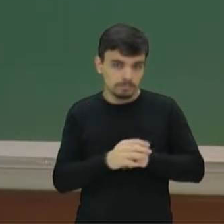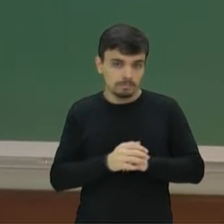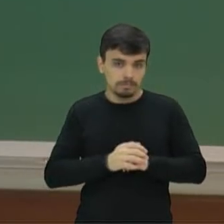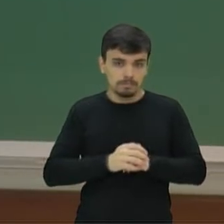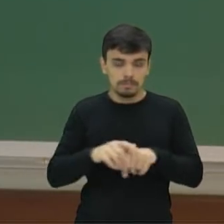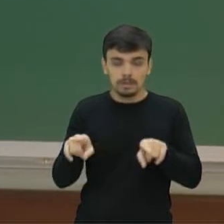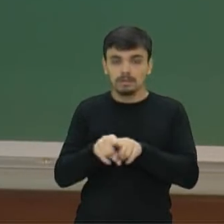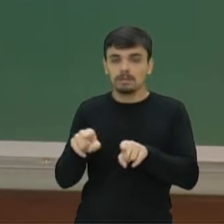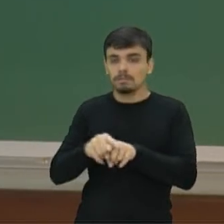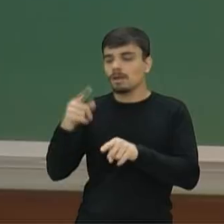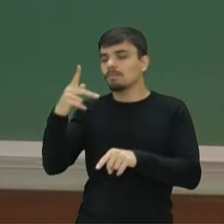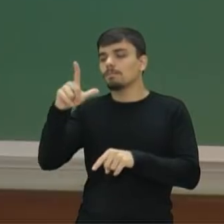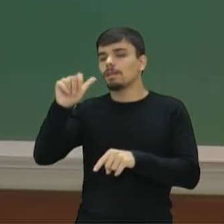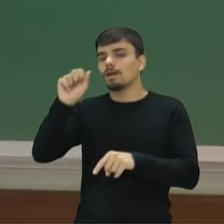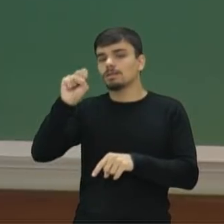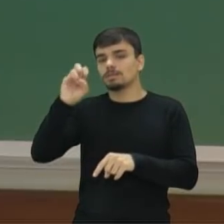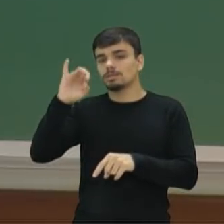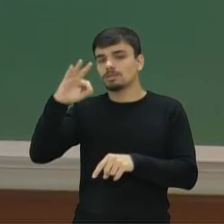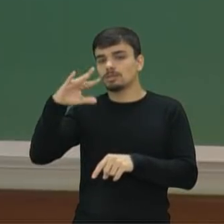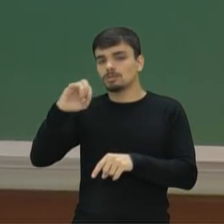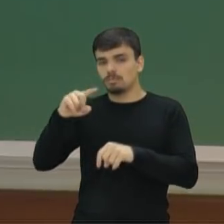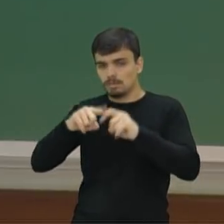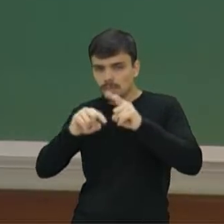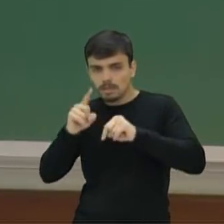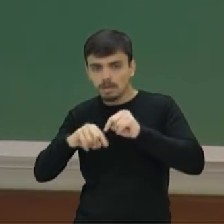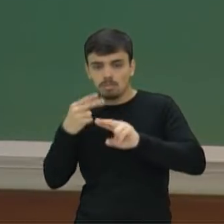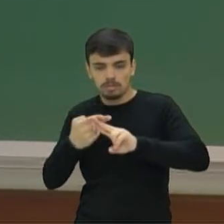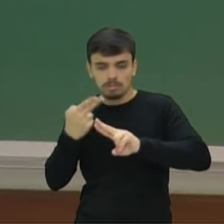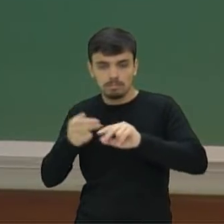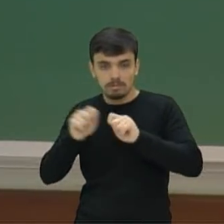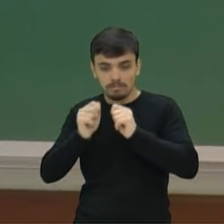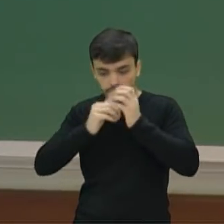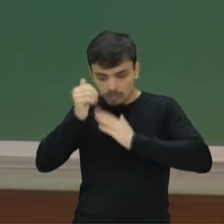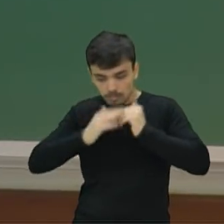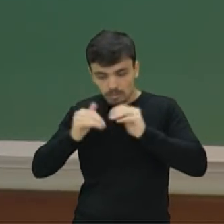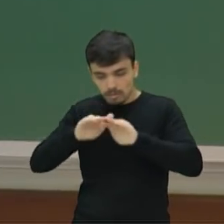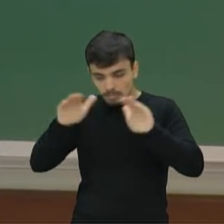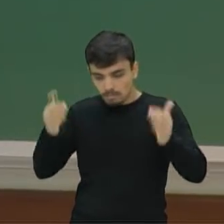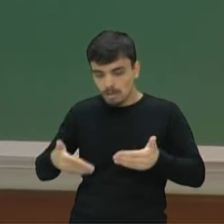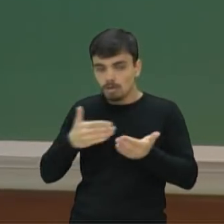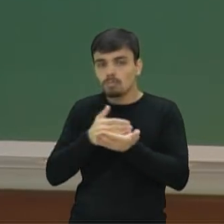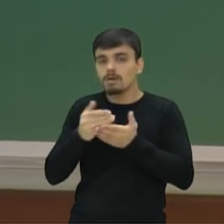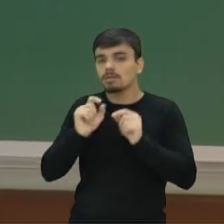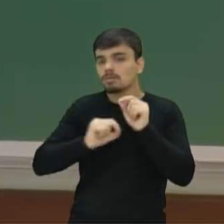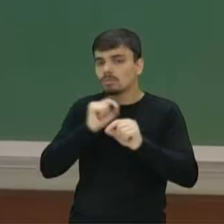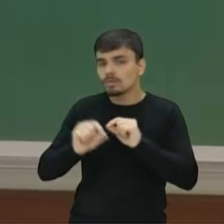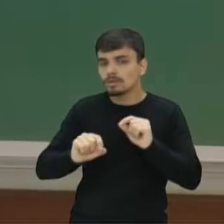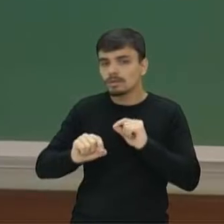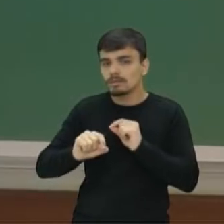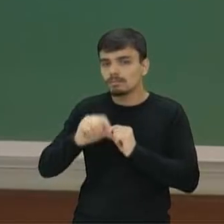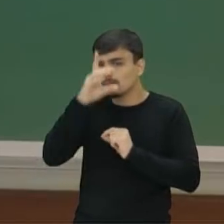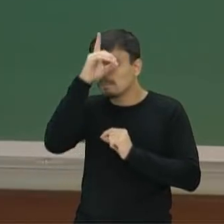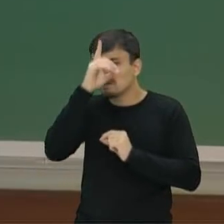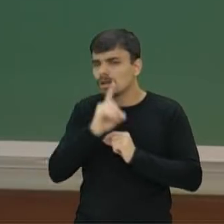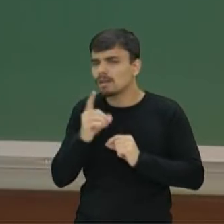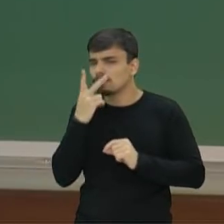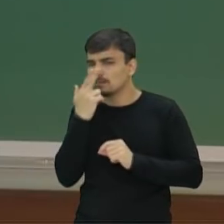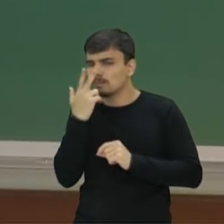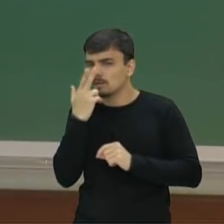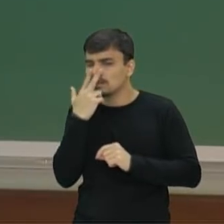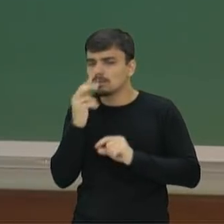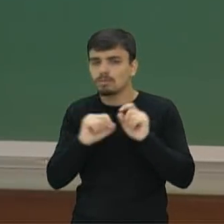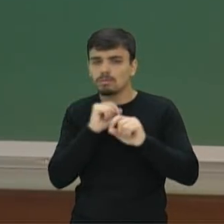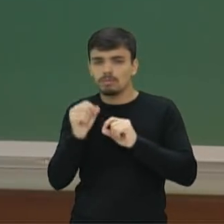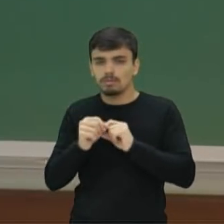plástico utilizado naquela máquina de lavar roupa branca, ele propositalmente começa a amarelar, para que o aspecto de envelhecimento